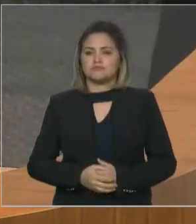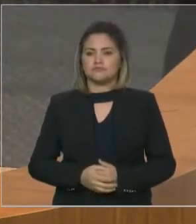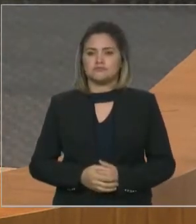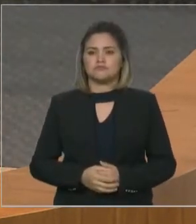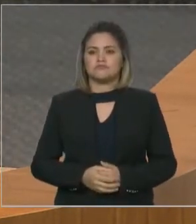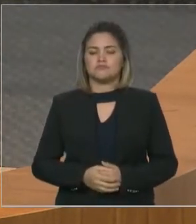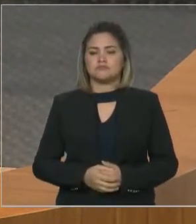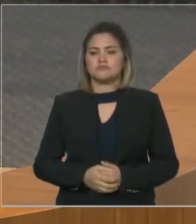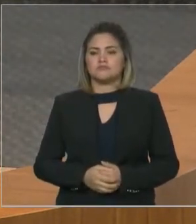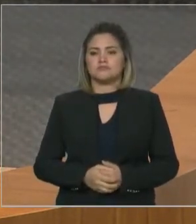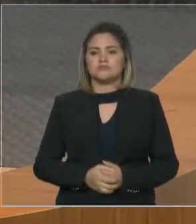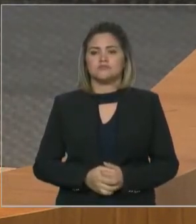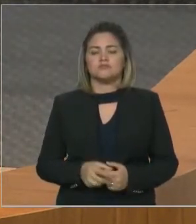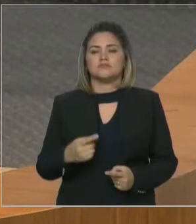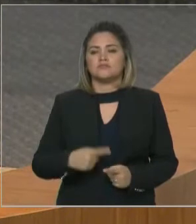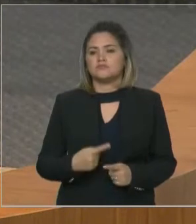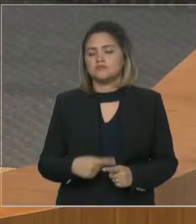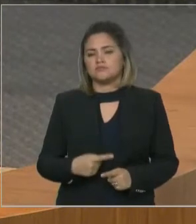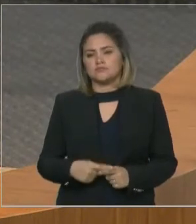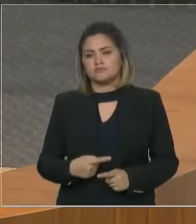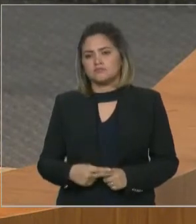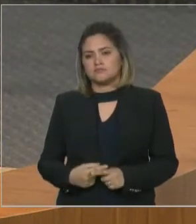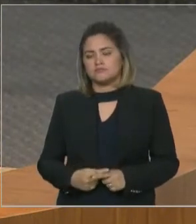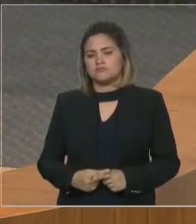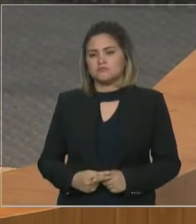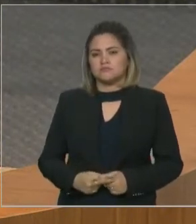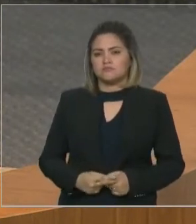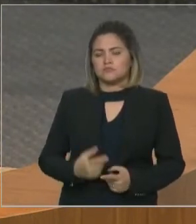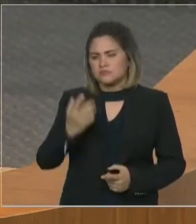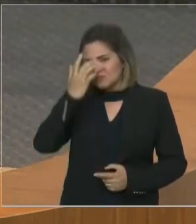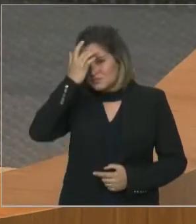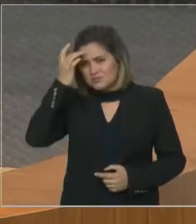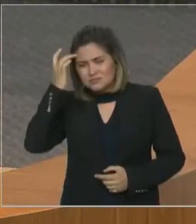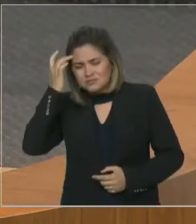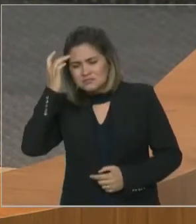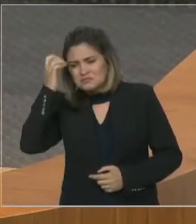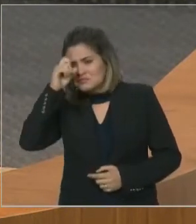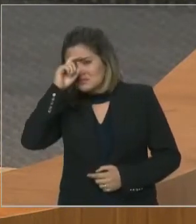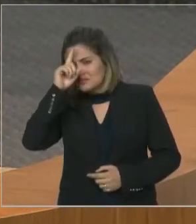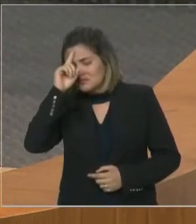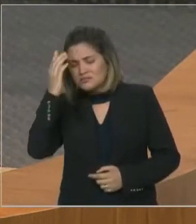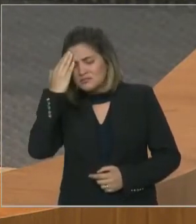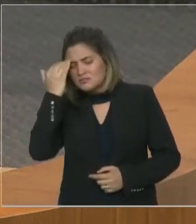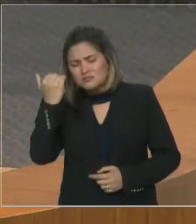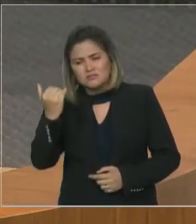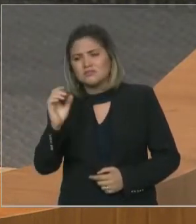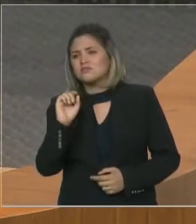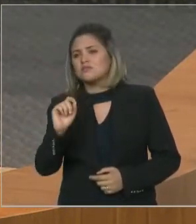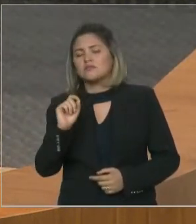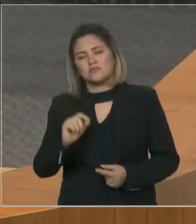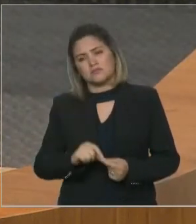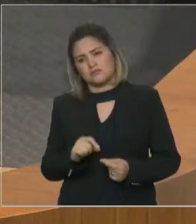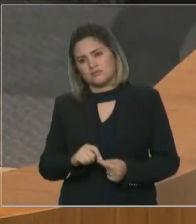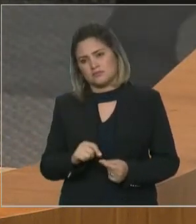tipo sanguíneo. Não sabia o que fazia. Quando foram descobrir, o tipo, a pessoa já havia falecido. Meu muito obrigado.